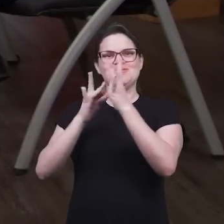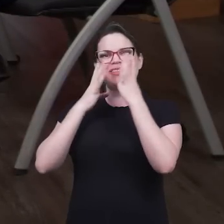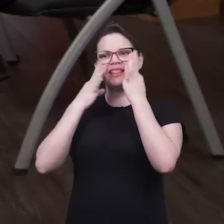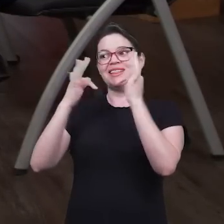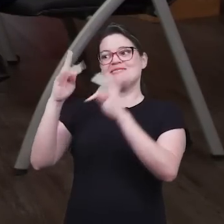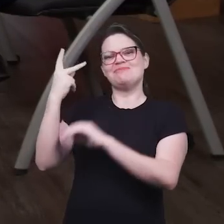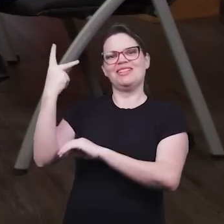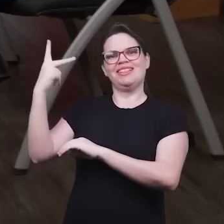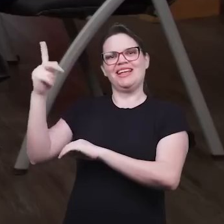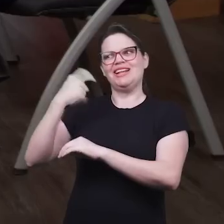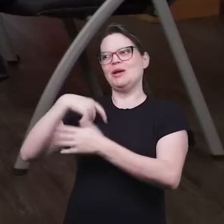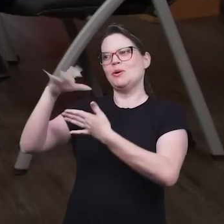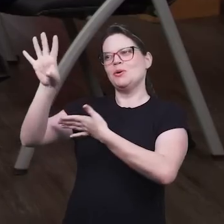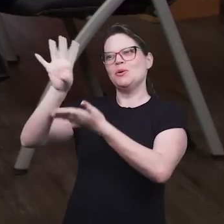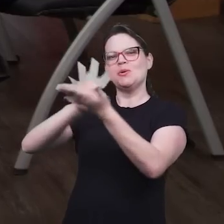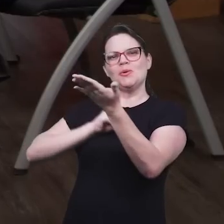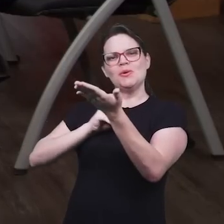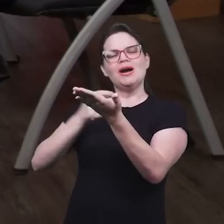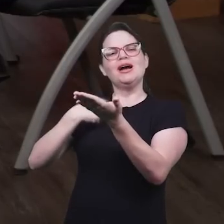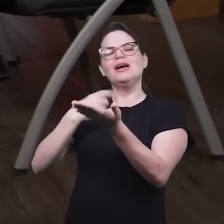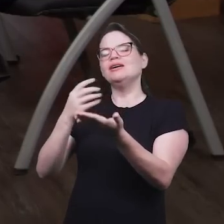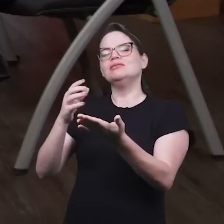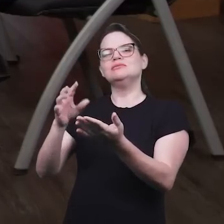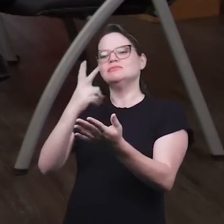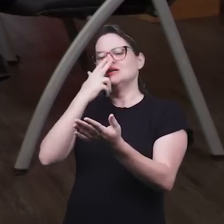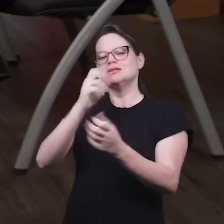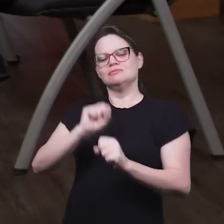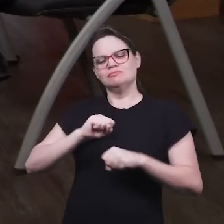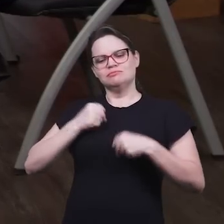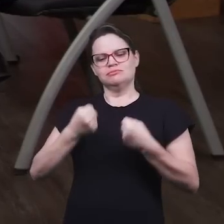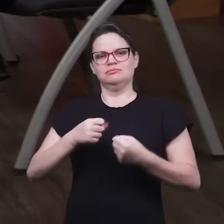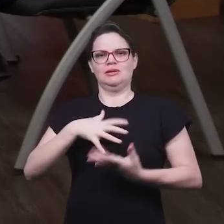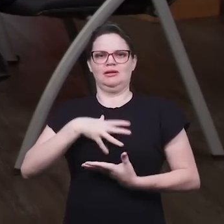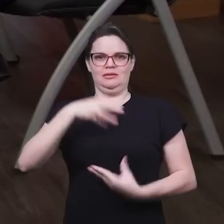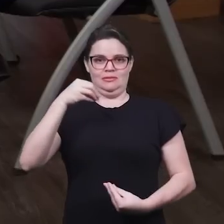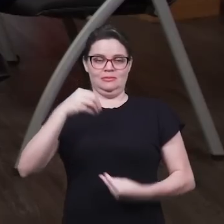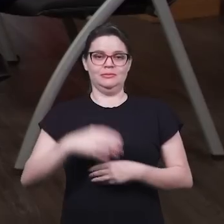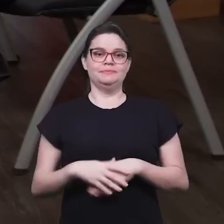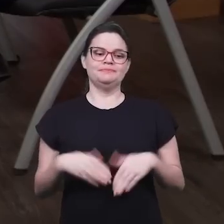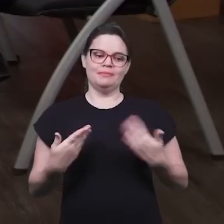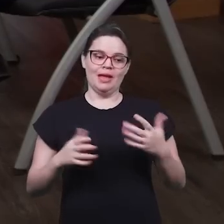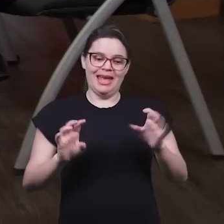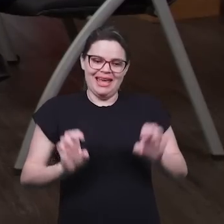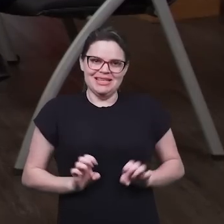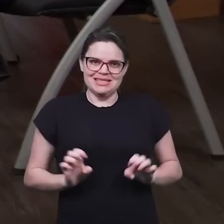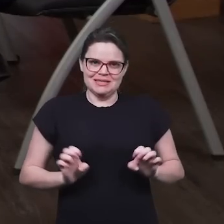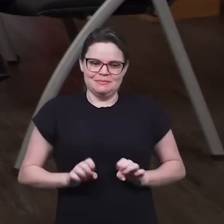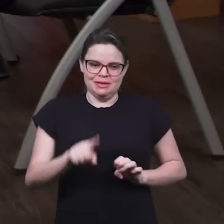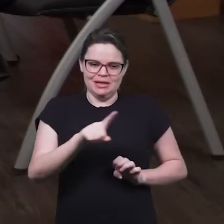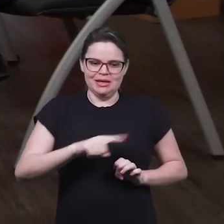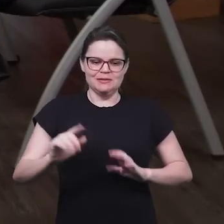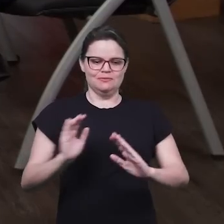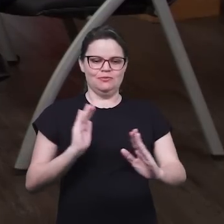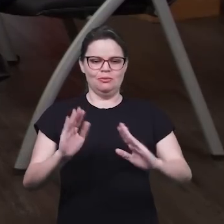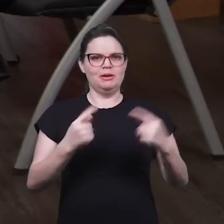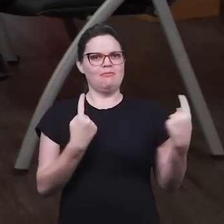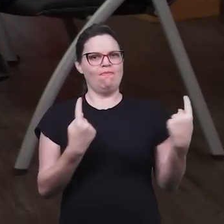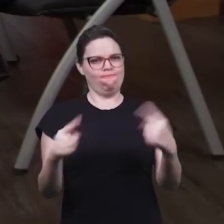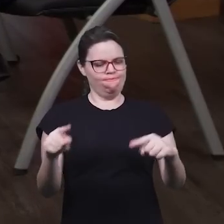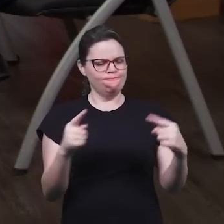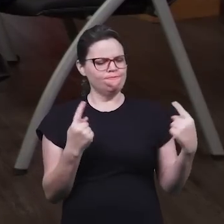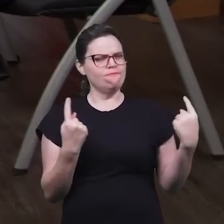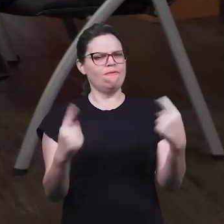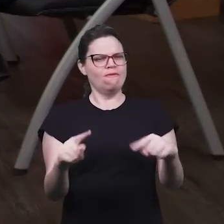Esmirna e no meio, era das perseguições. O que sustentava